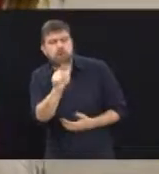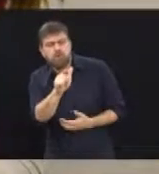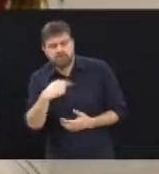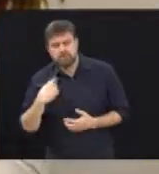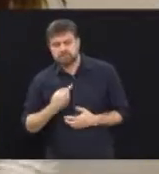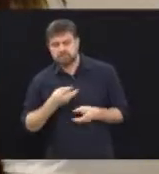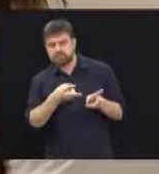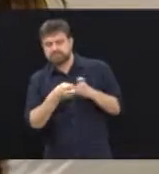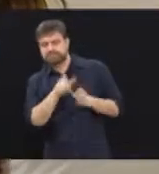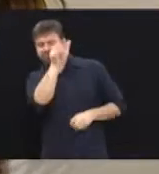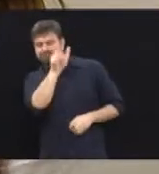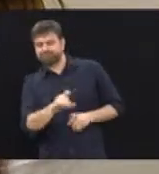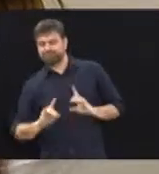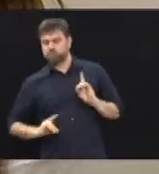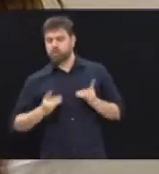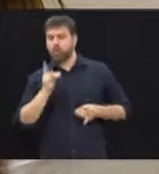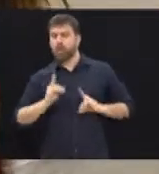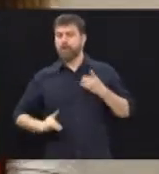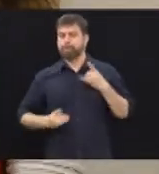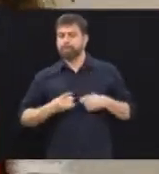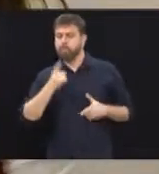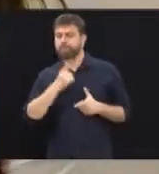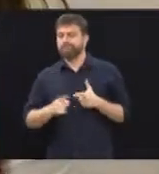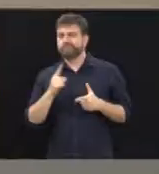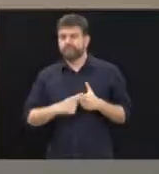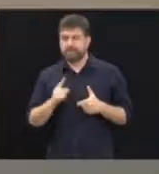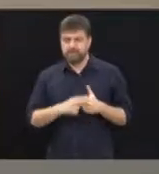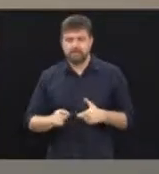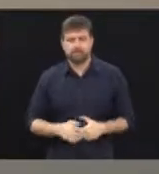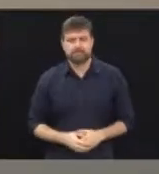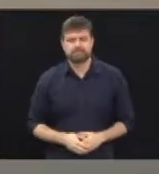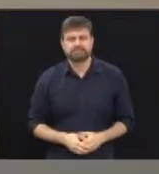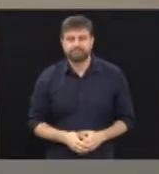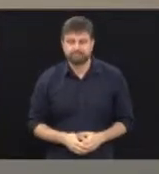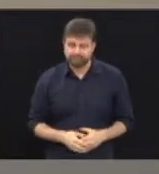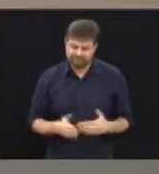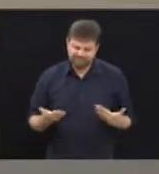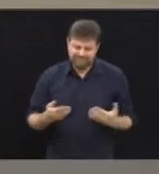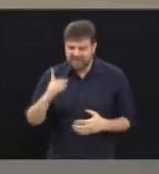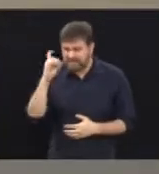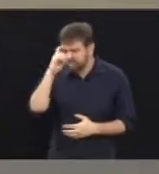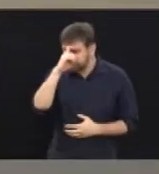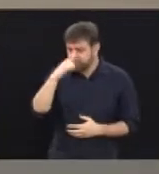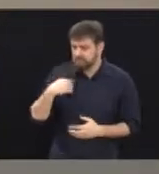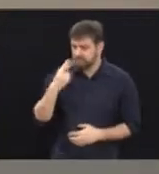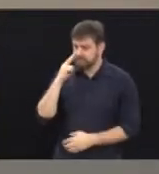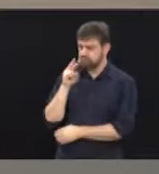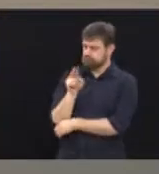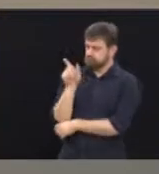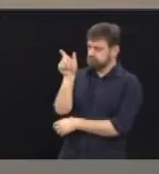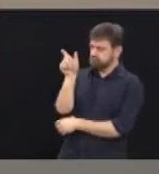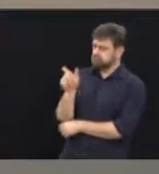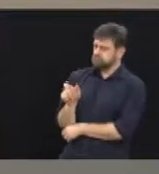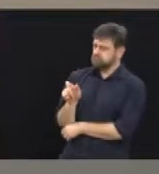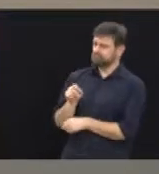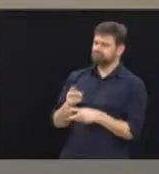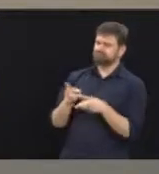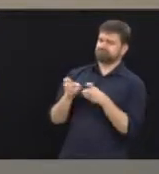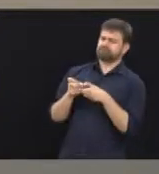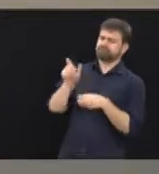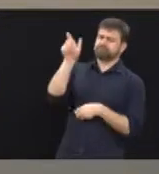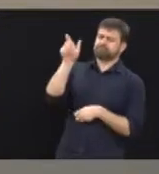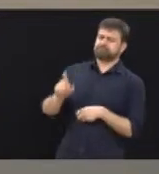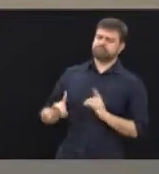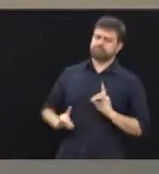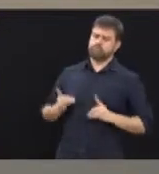pode perceber na pessoa que ela está com problema de hormônios? Então, dificilmente, assim, você vai olhar para uma pessoa e vai ver que ela